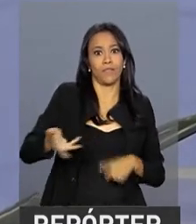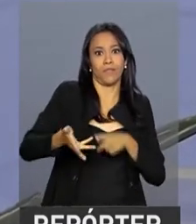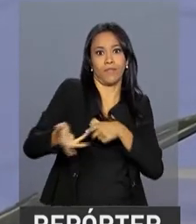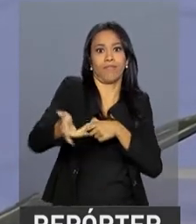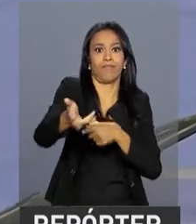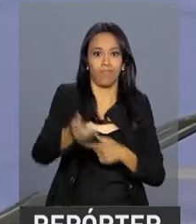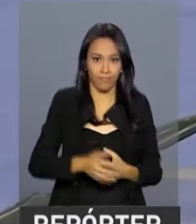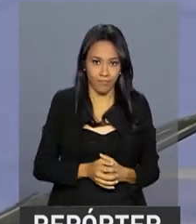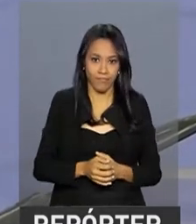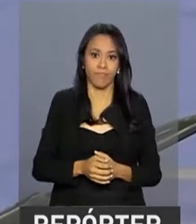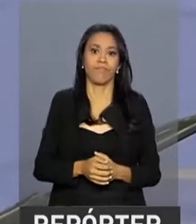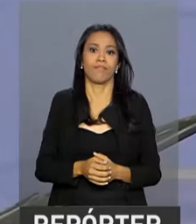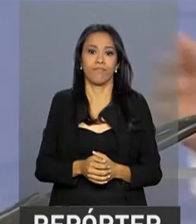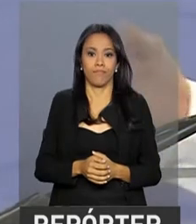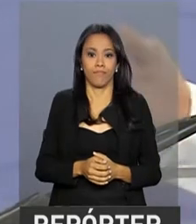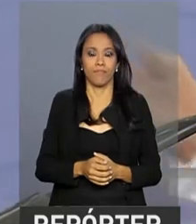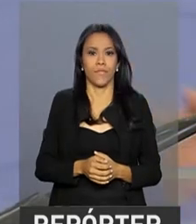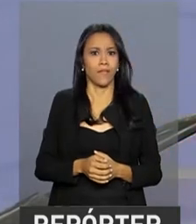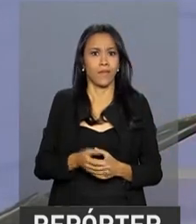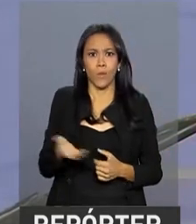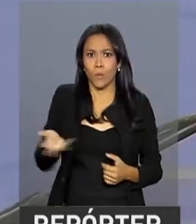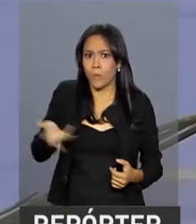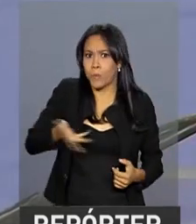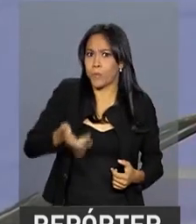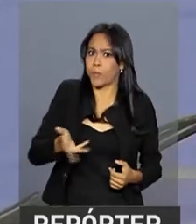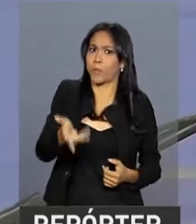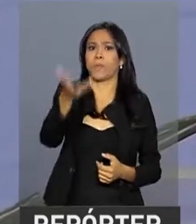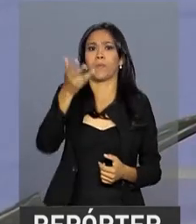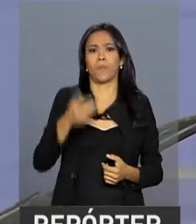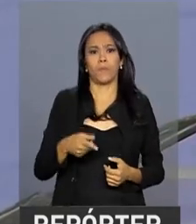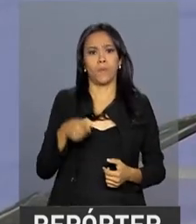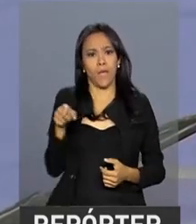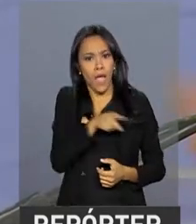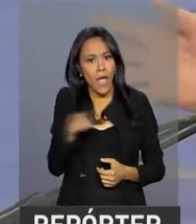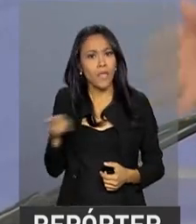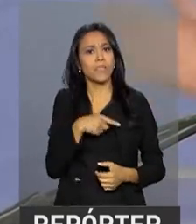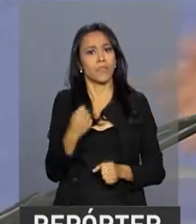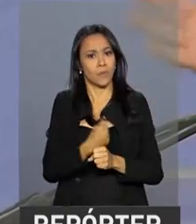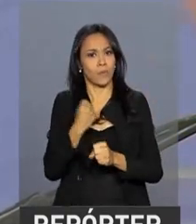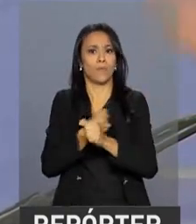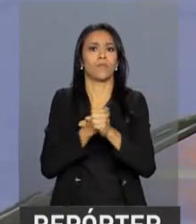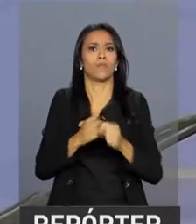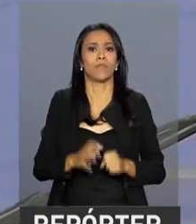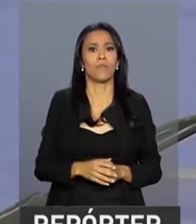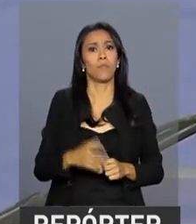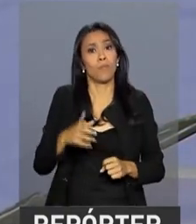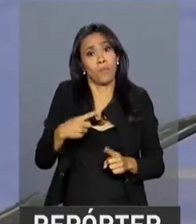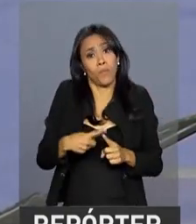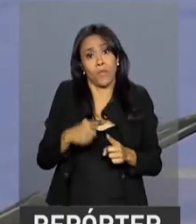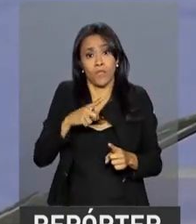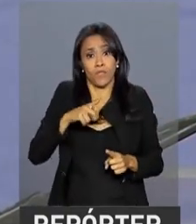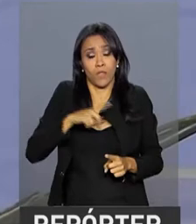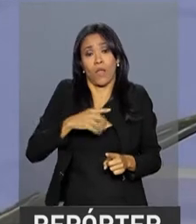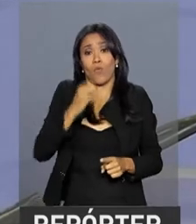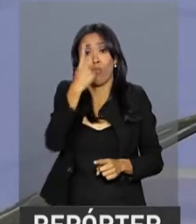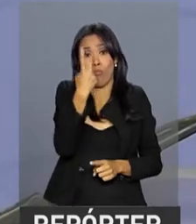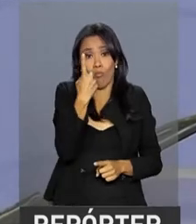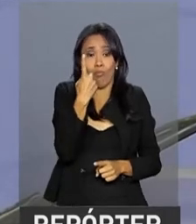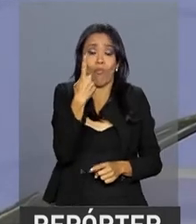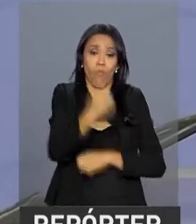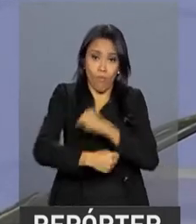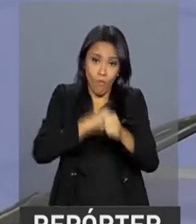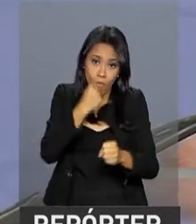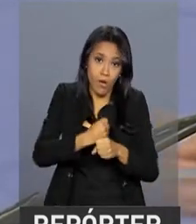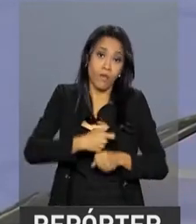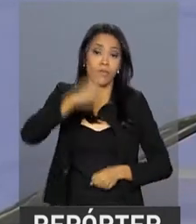com com tanta velocidade essas pontes eu tenho mais um ano e meio de governo que antes do